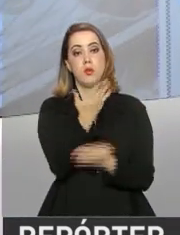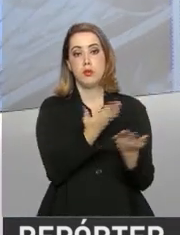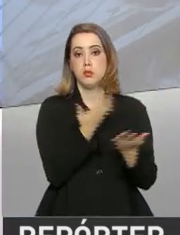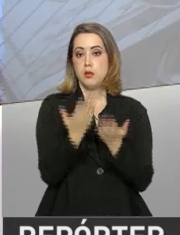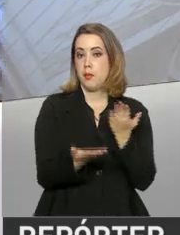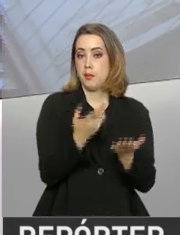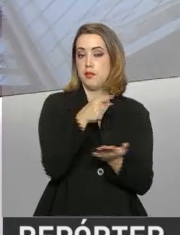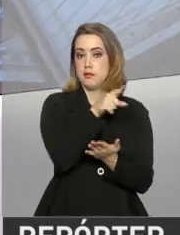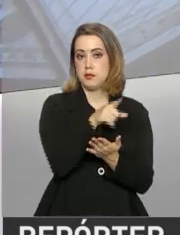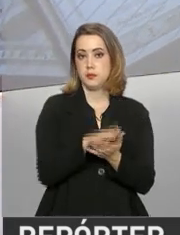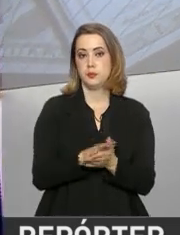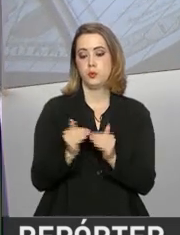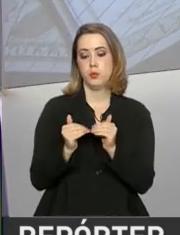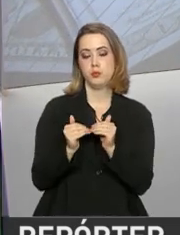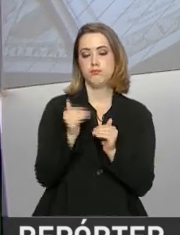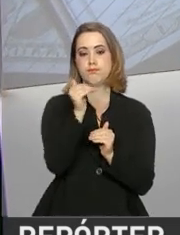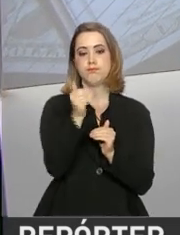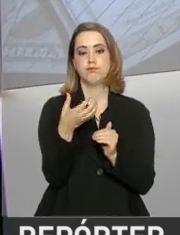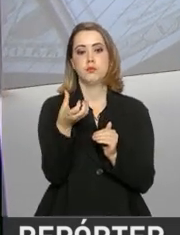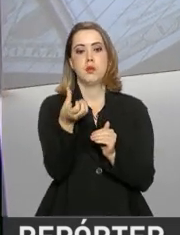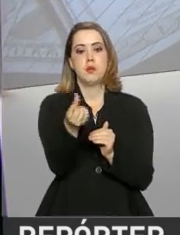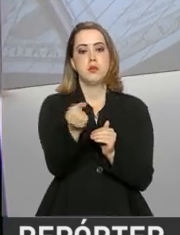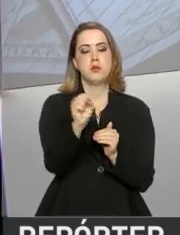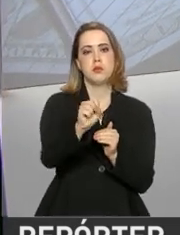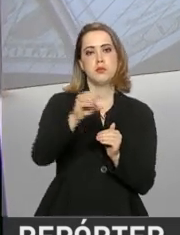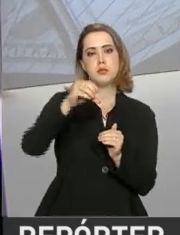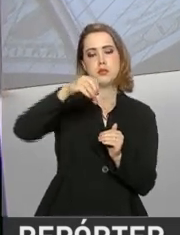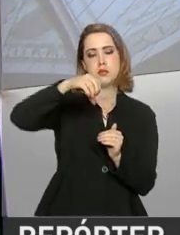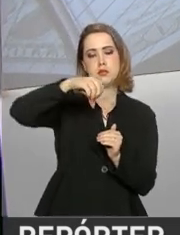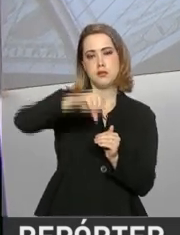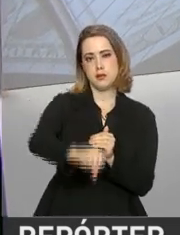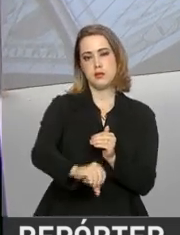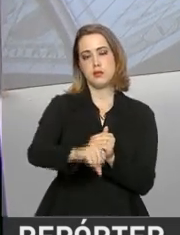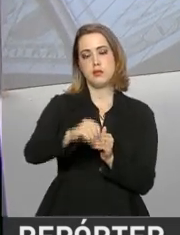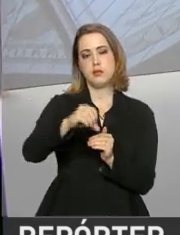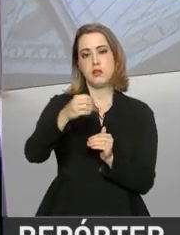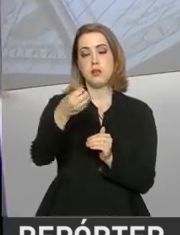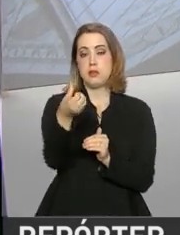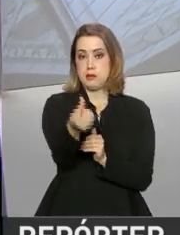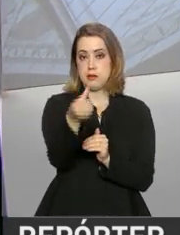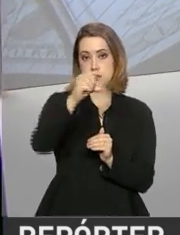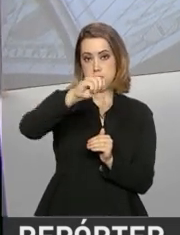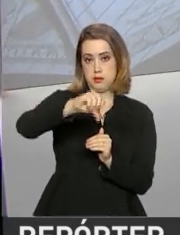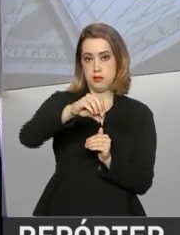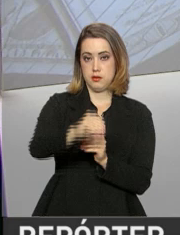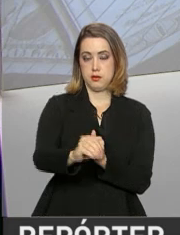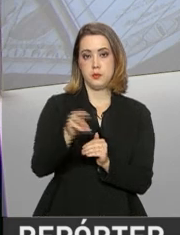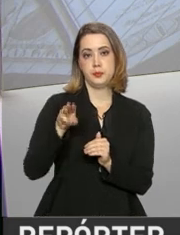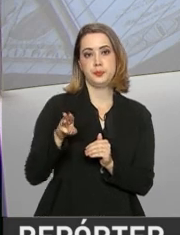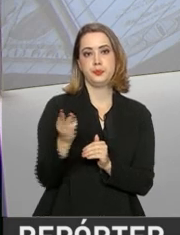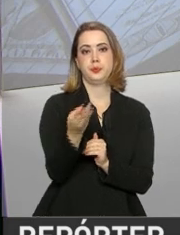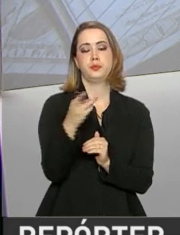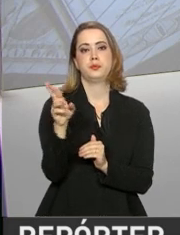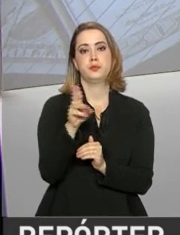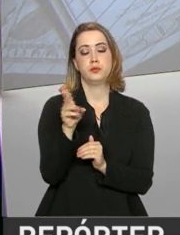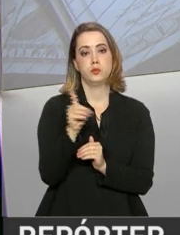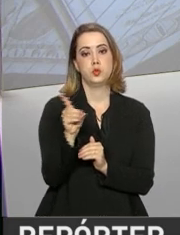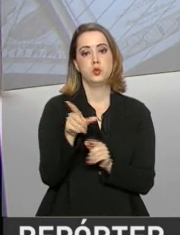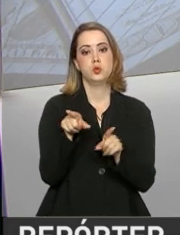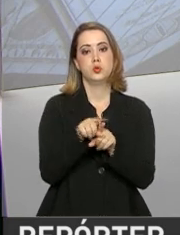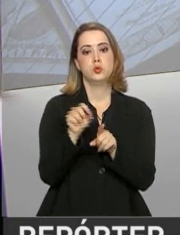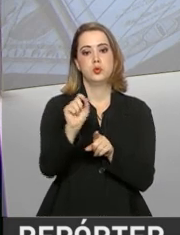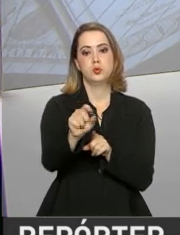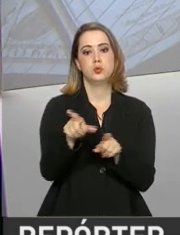superhit foi de 690 milhões de reais no acumulado do mês o superavit é de R bilhões